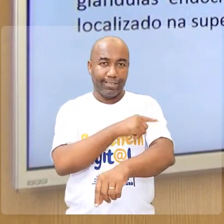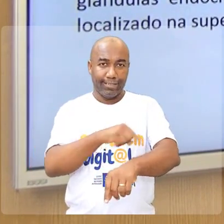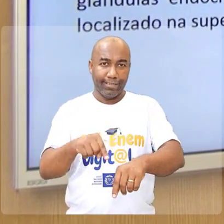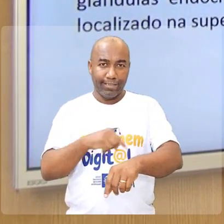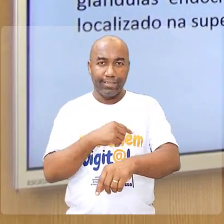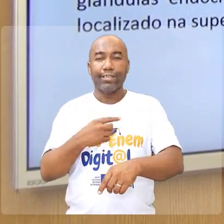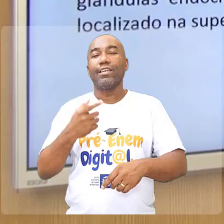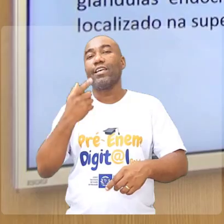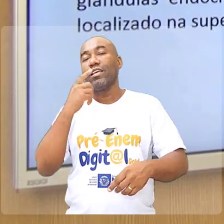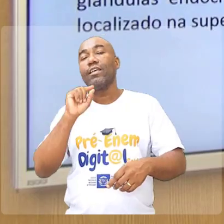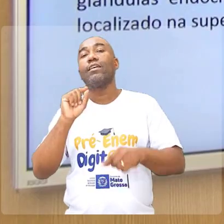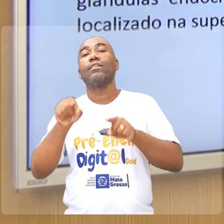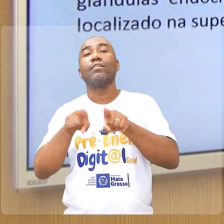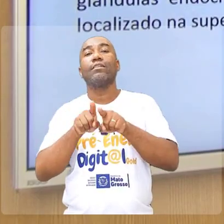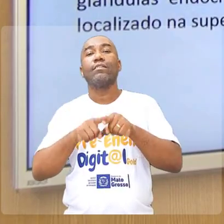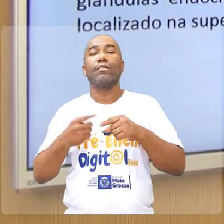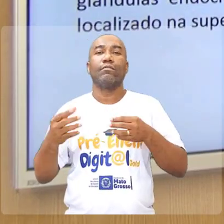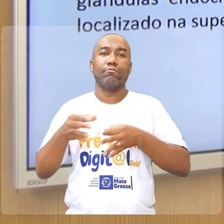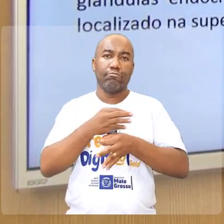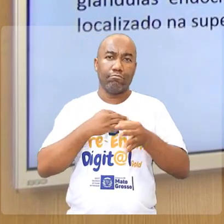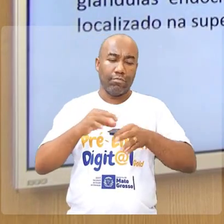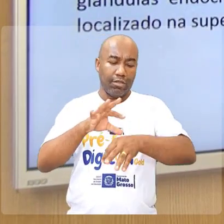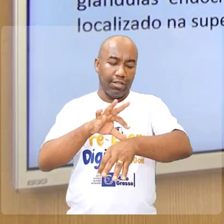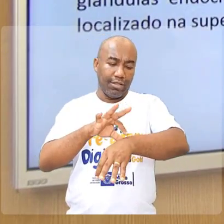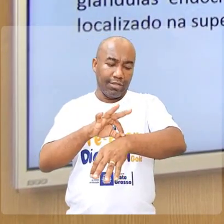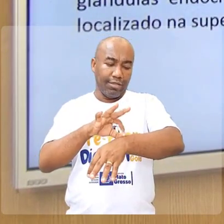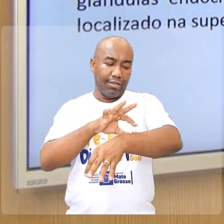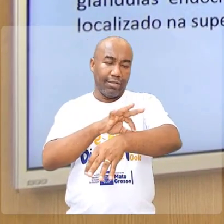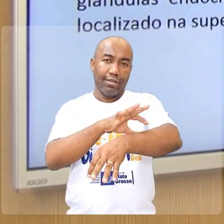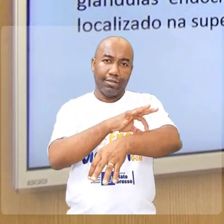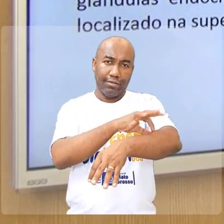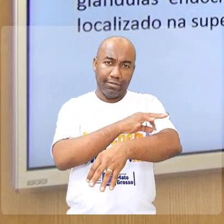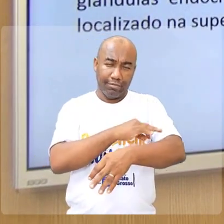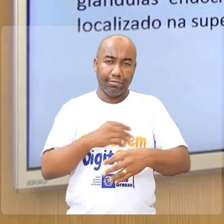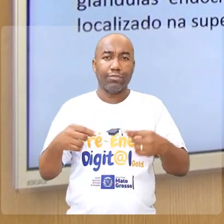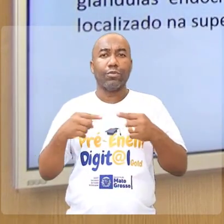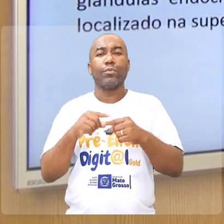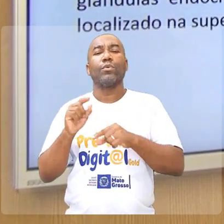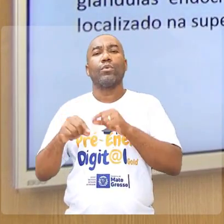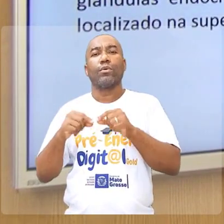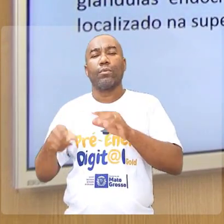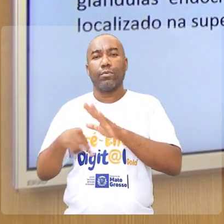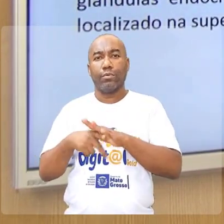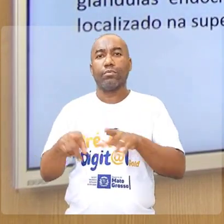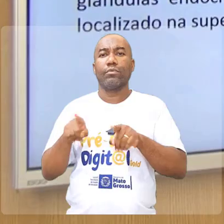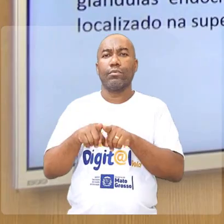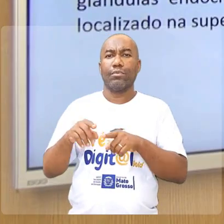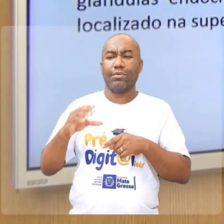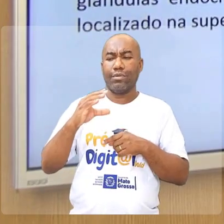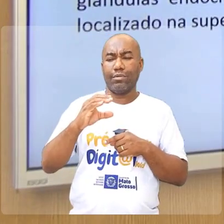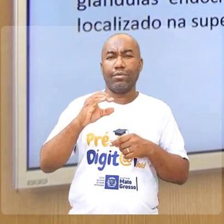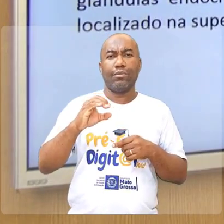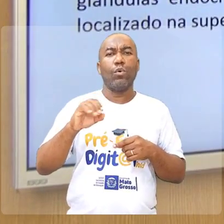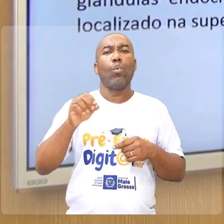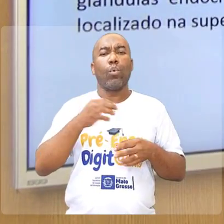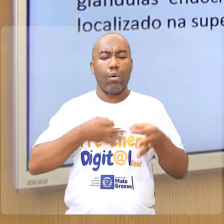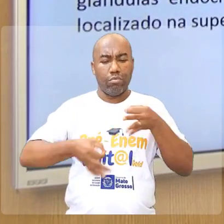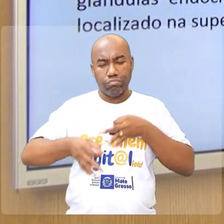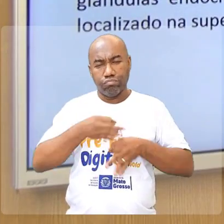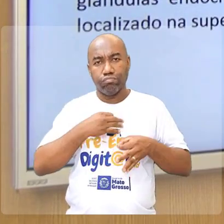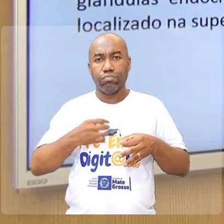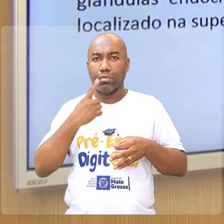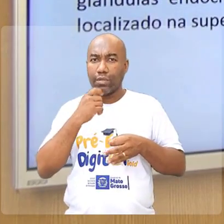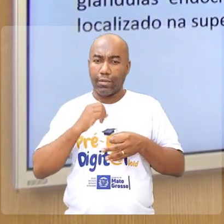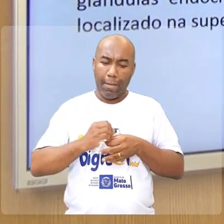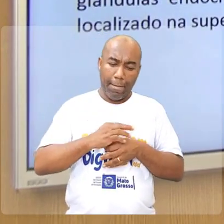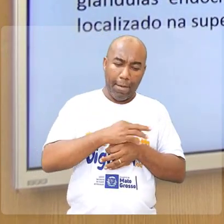células musculares. Então, os hormônios são produzidos, lançados no sangue